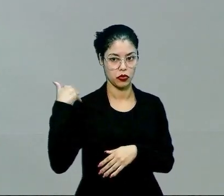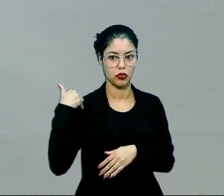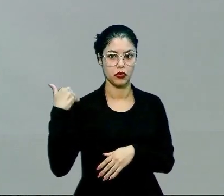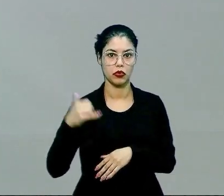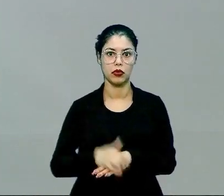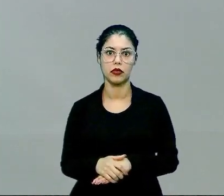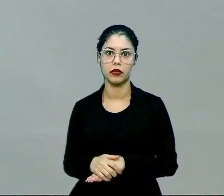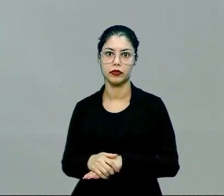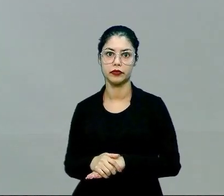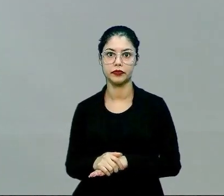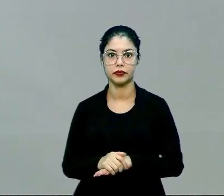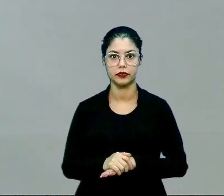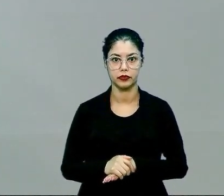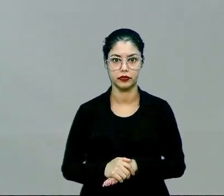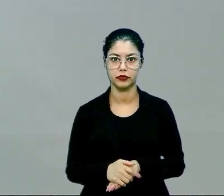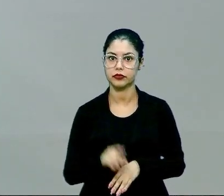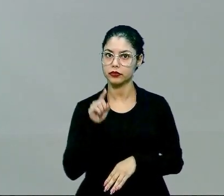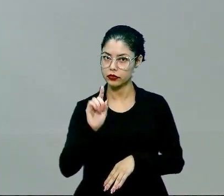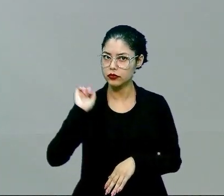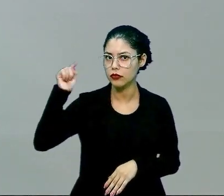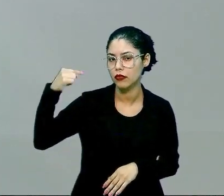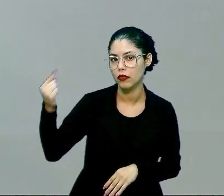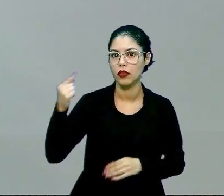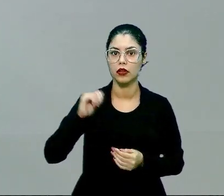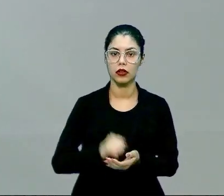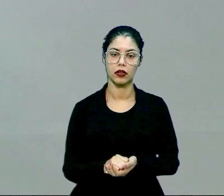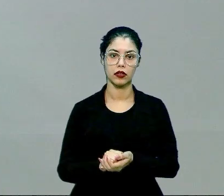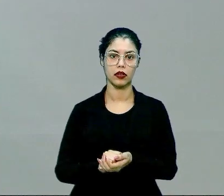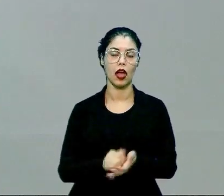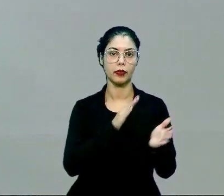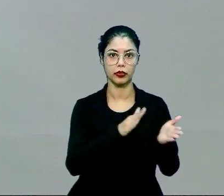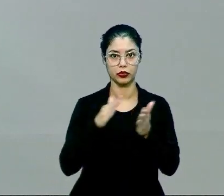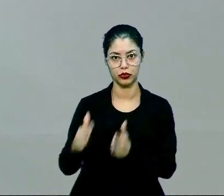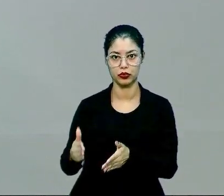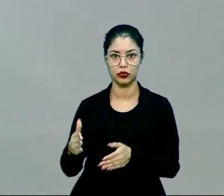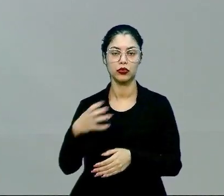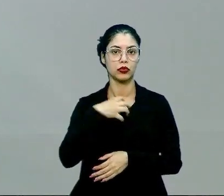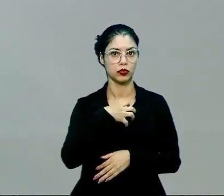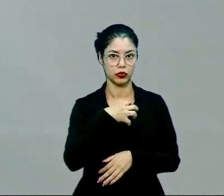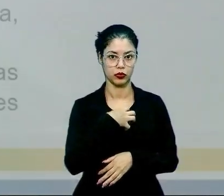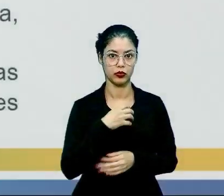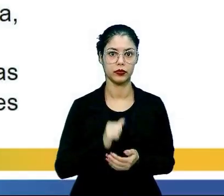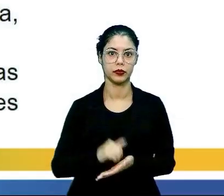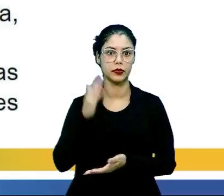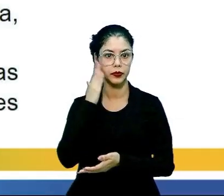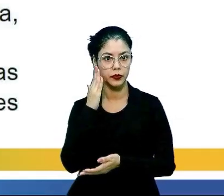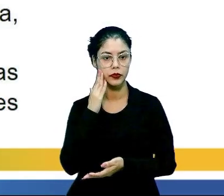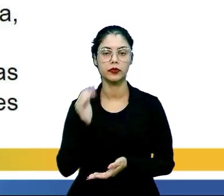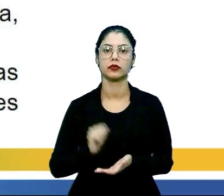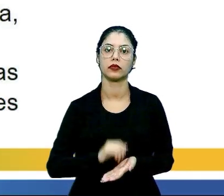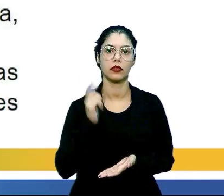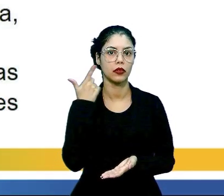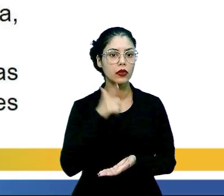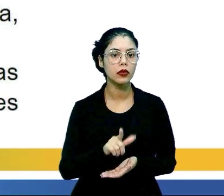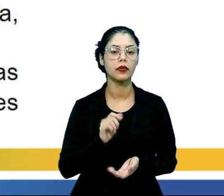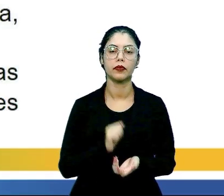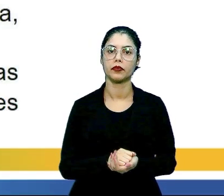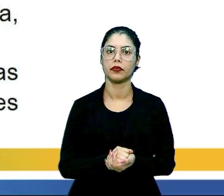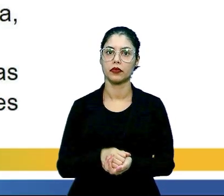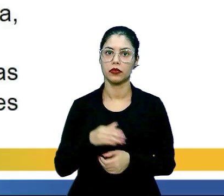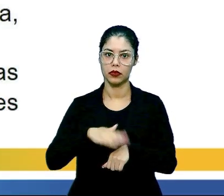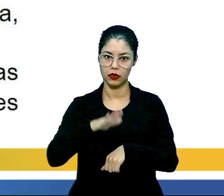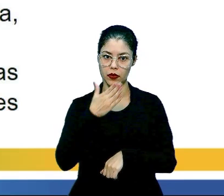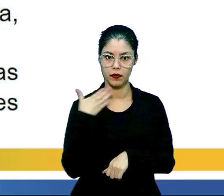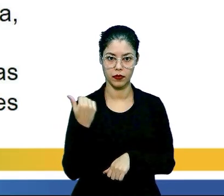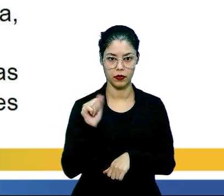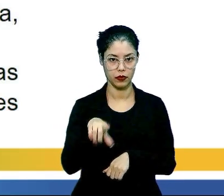física. Então, a gente já faz a compreensão de tipo, é aquelas atividades de rotina. A partir do momento que a gente tem a definição, a compreensão do tema, a gente fica um pouco mais